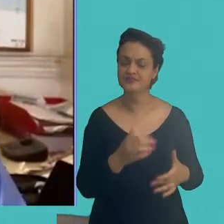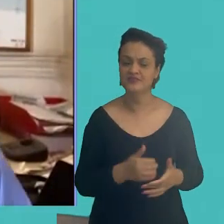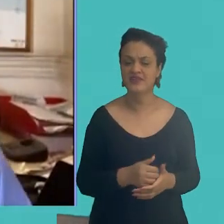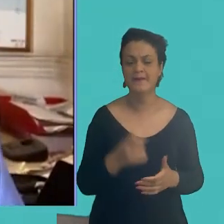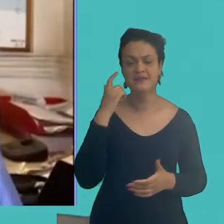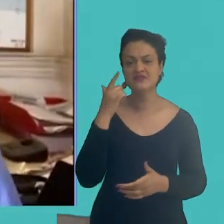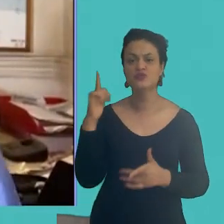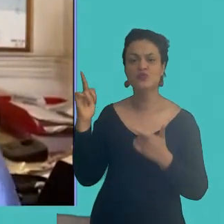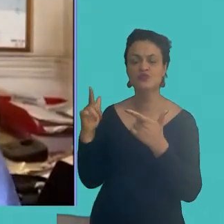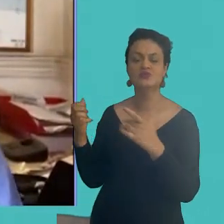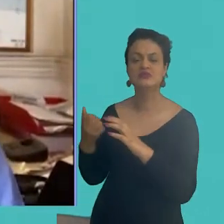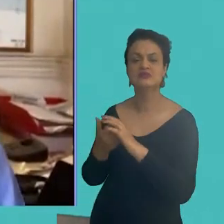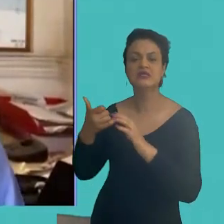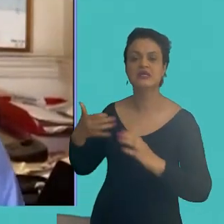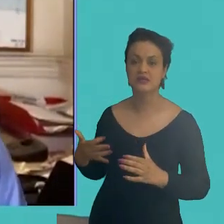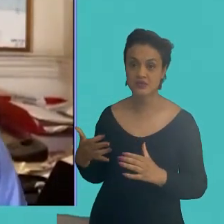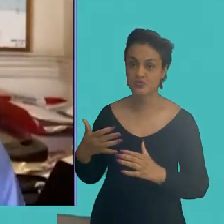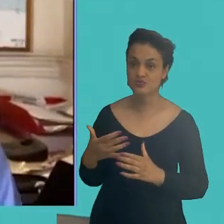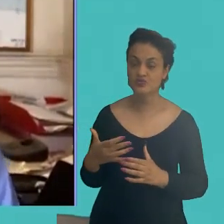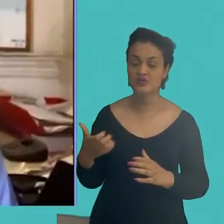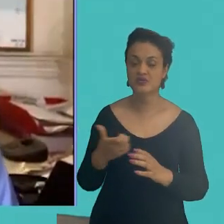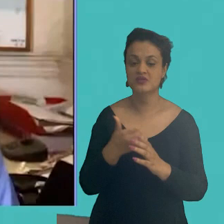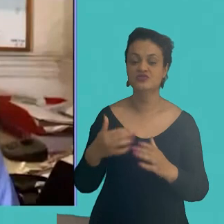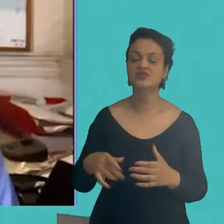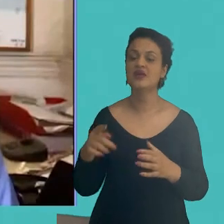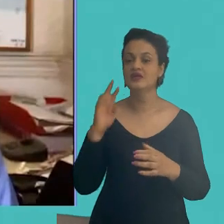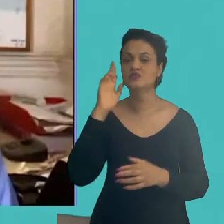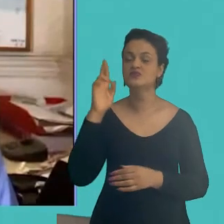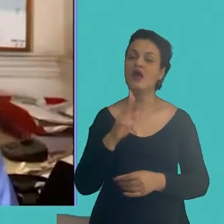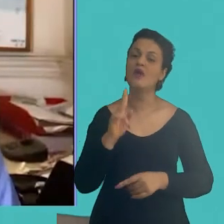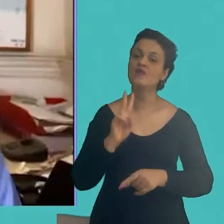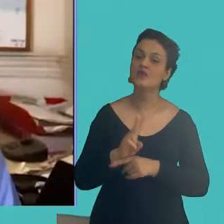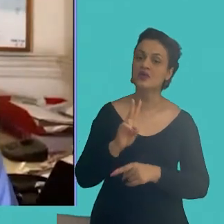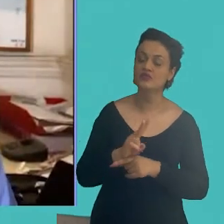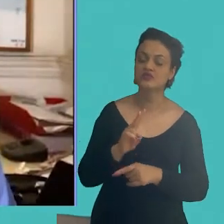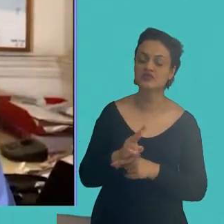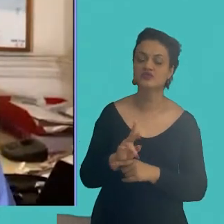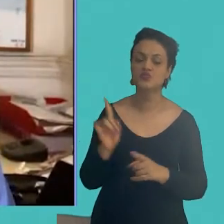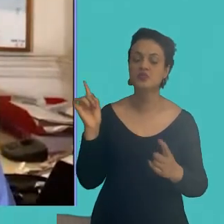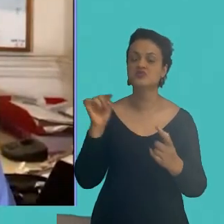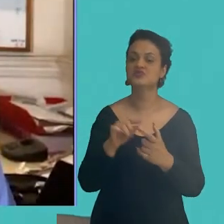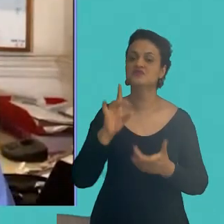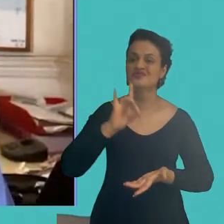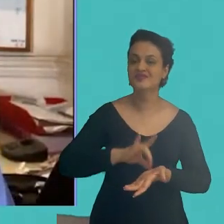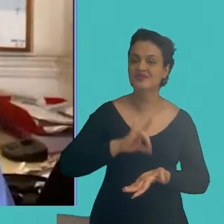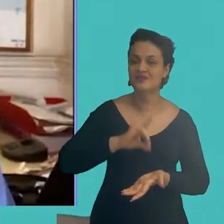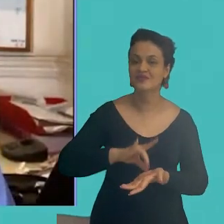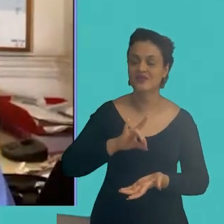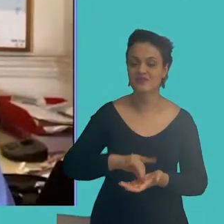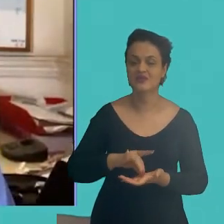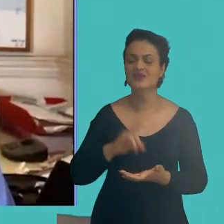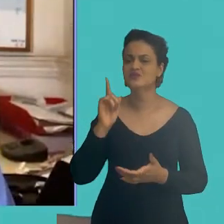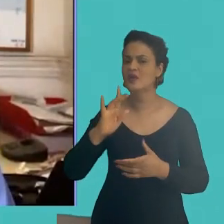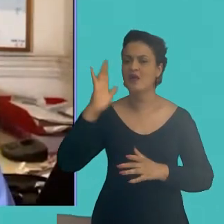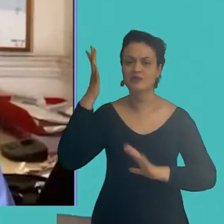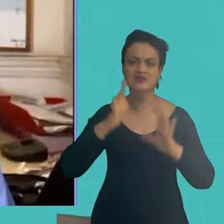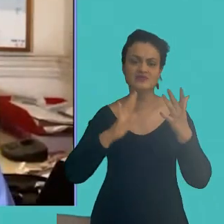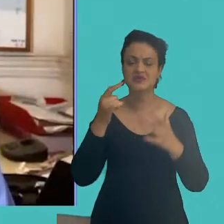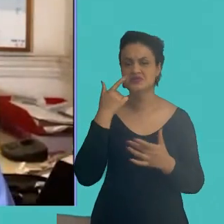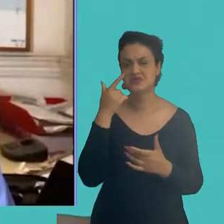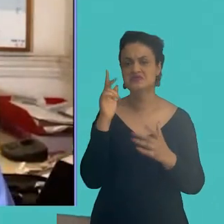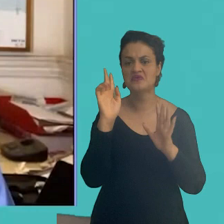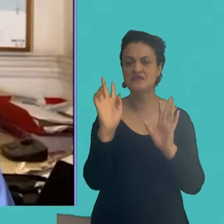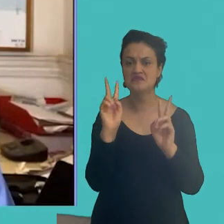qualifiquei de os guardiães da veracidade objetiva dos fatos. É o mesmo fenômeno que vocês vão registrar